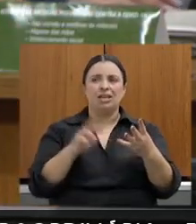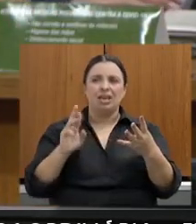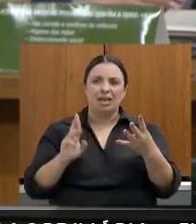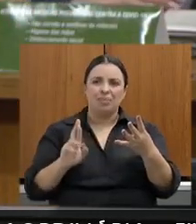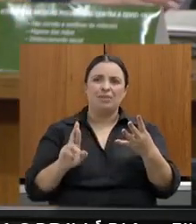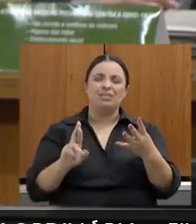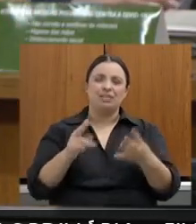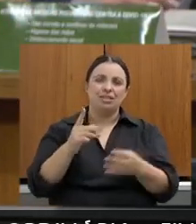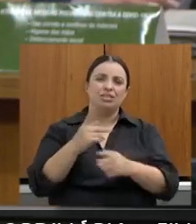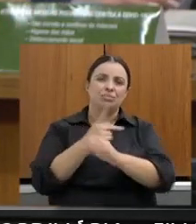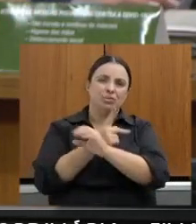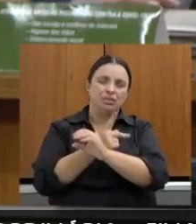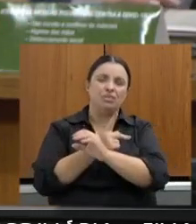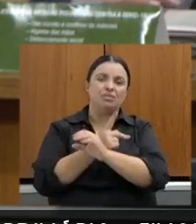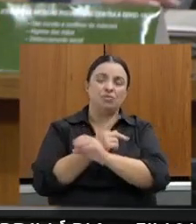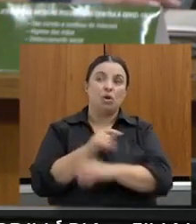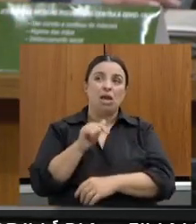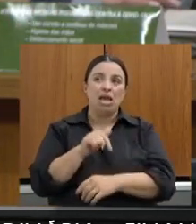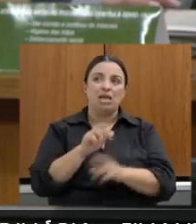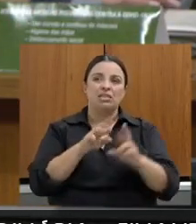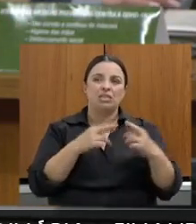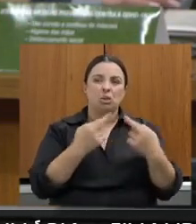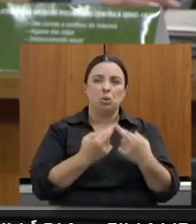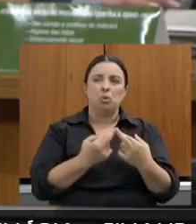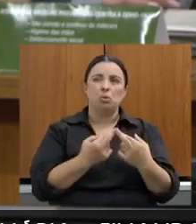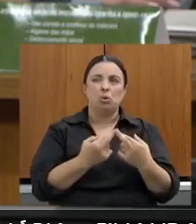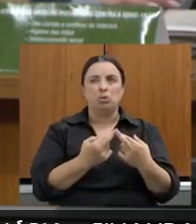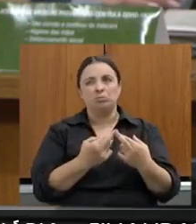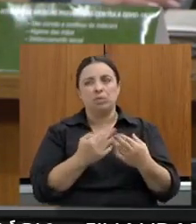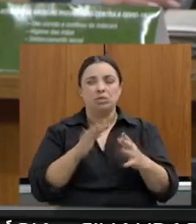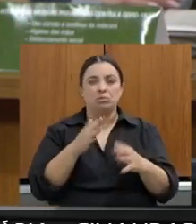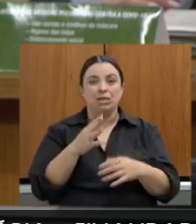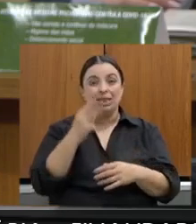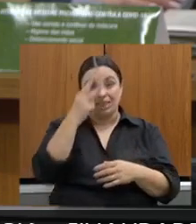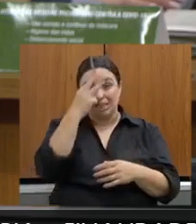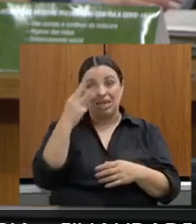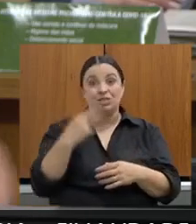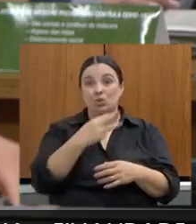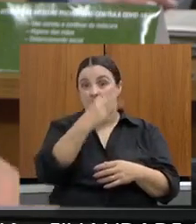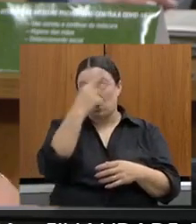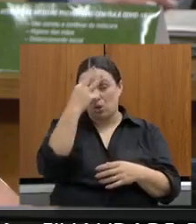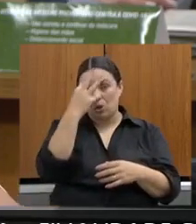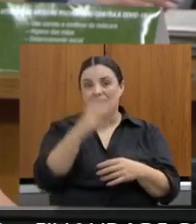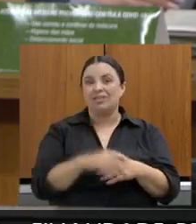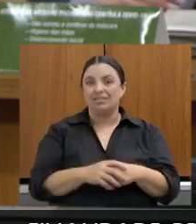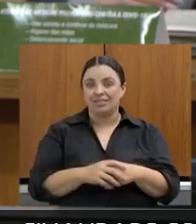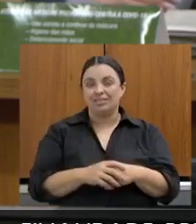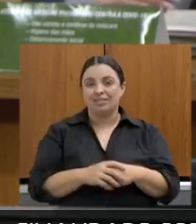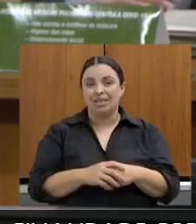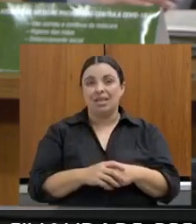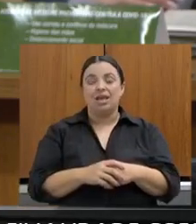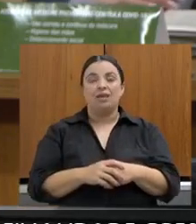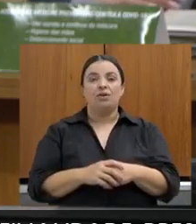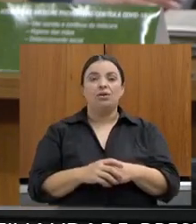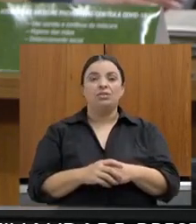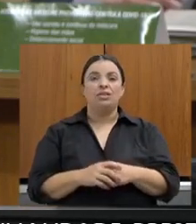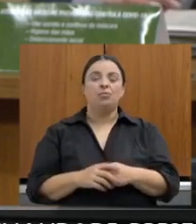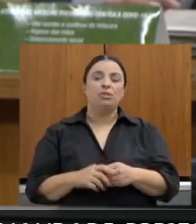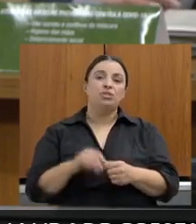hora de duração inspetor-geral sempre está aqui conosco hoje sempre esteve presente a inspetora escrivães